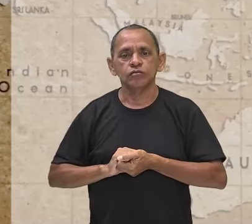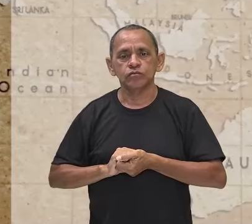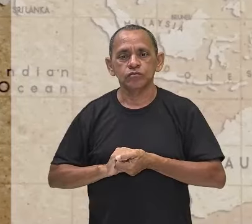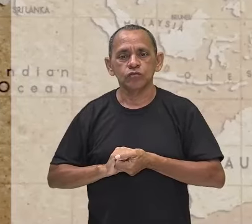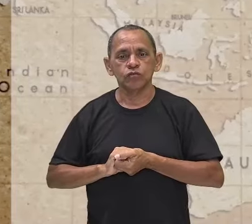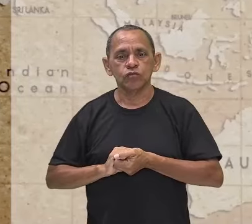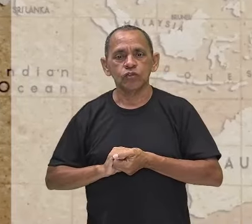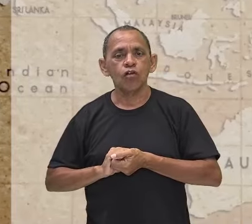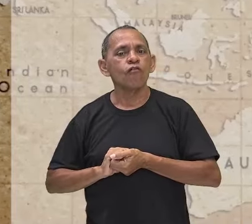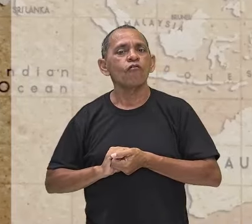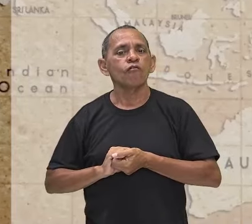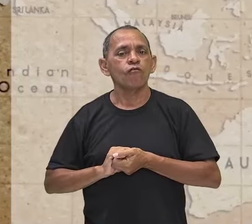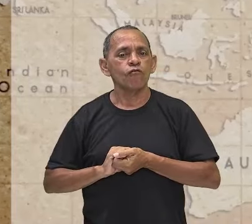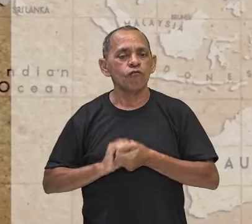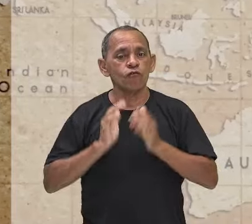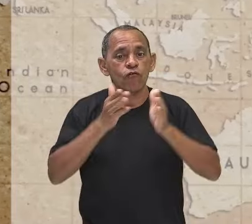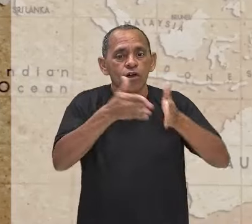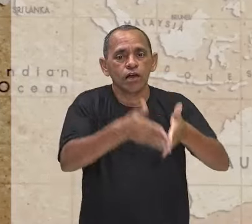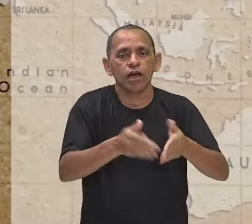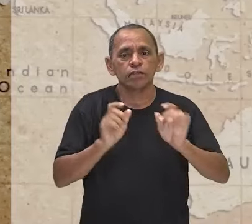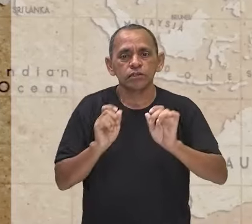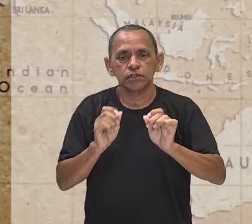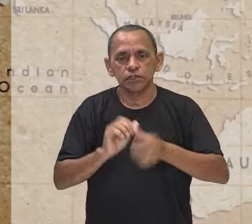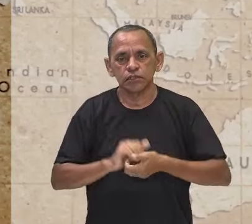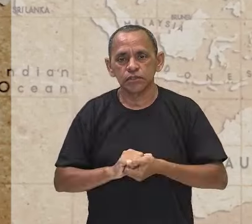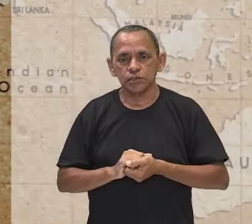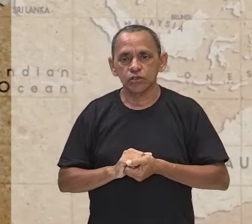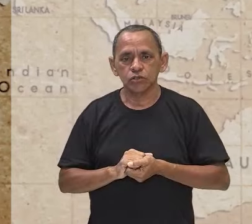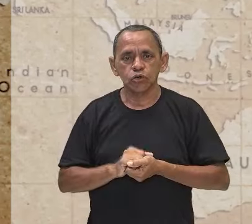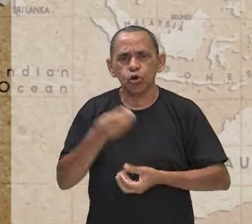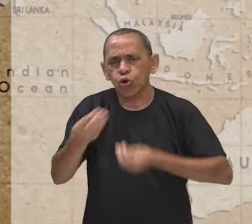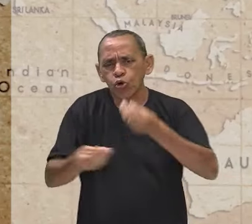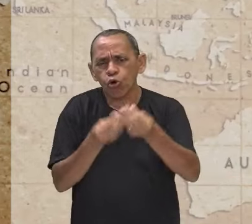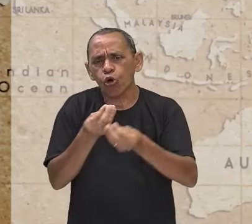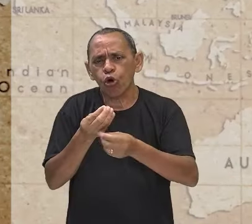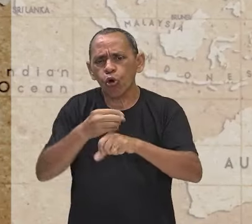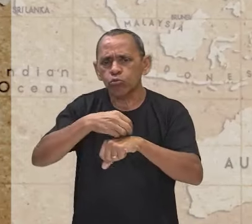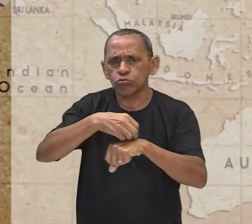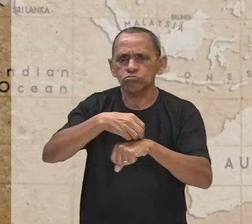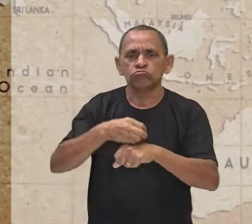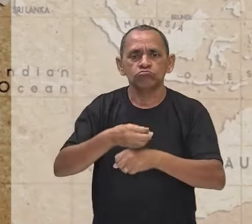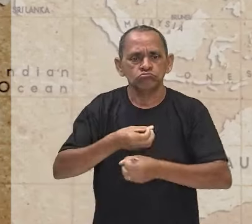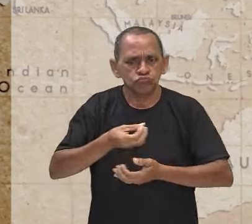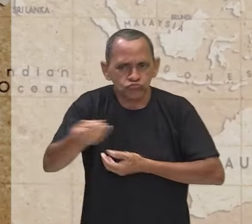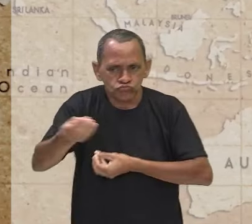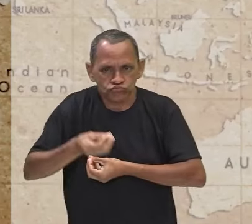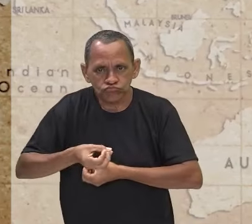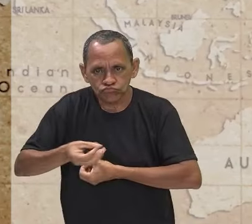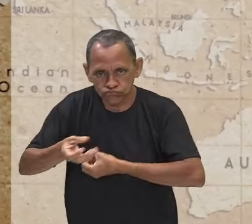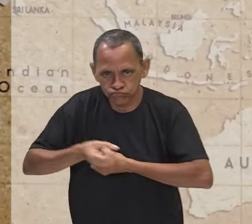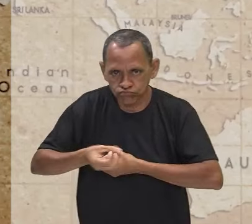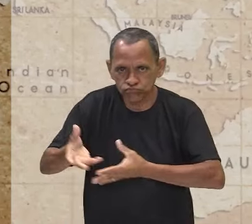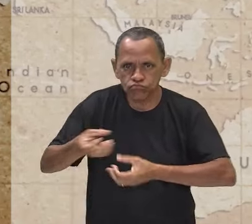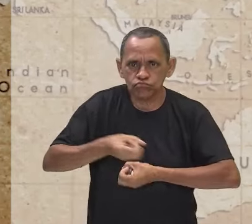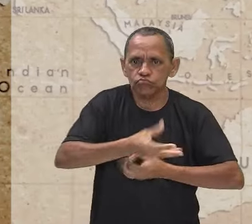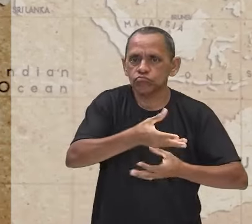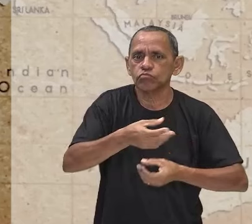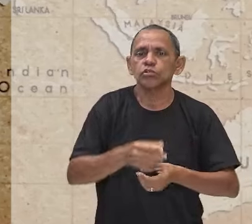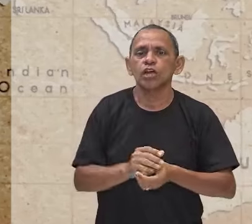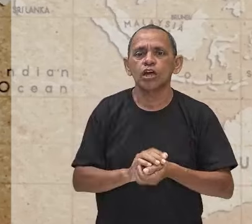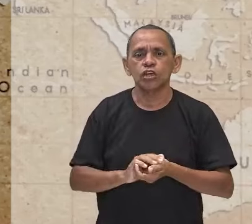os produtos que serão produzidos, como será feita a distribuição de renda entre os seus cidadãos, tá bom?